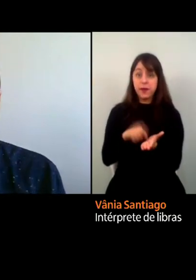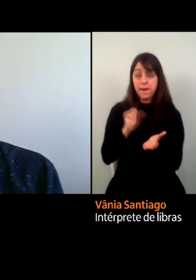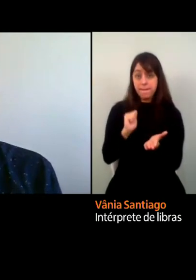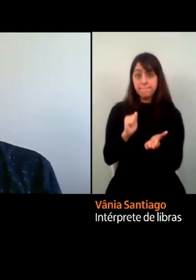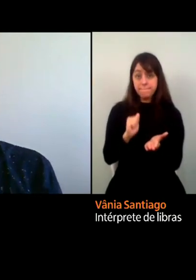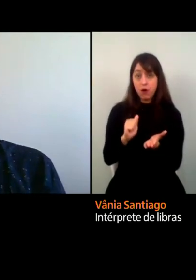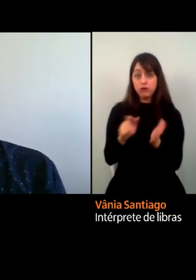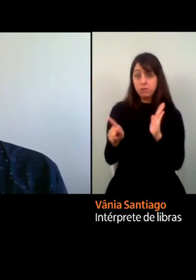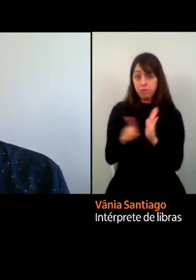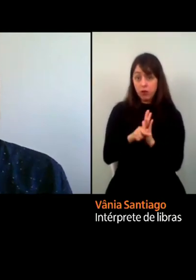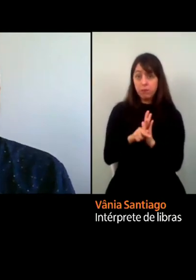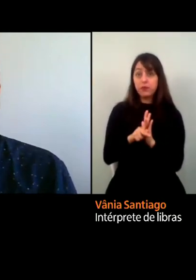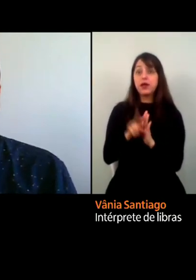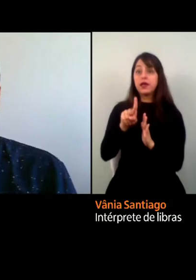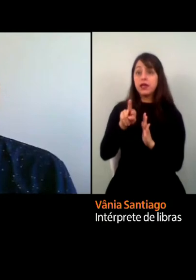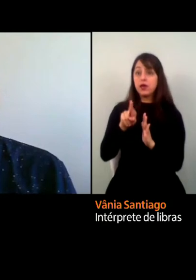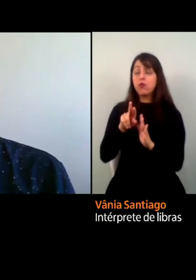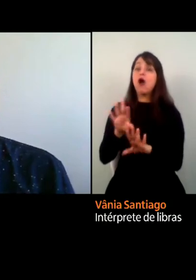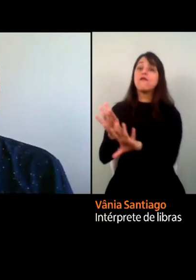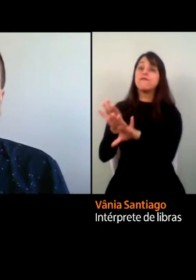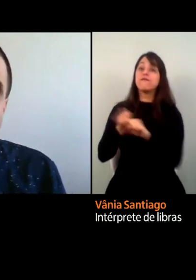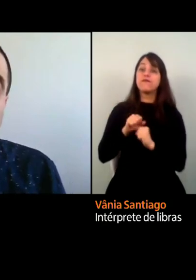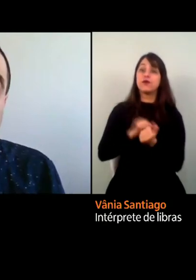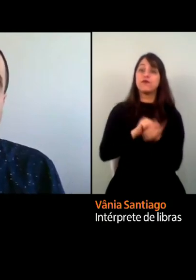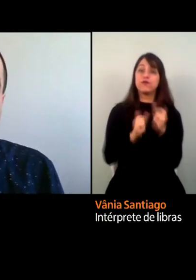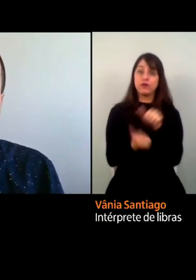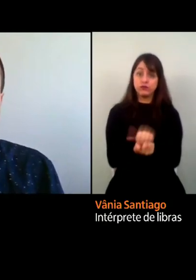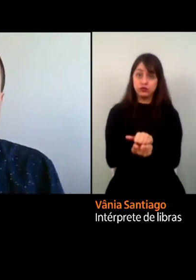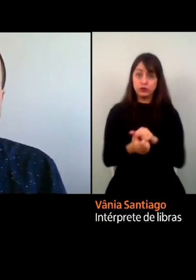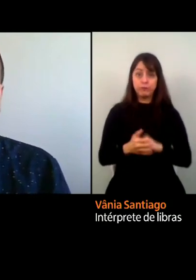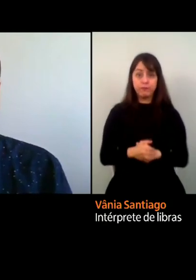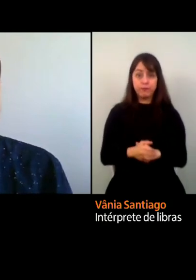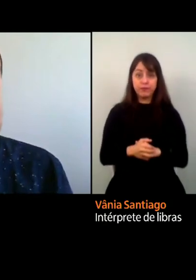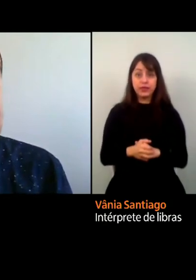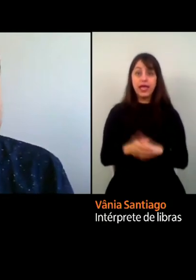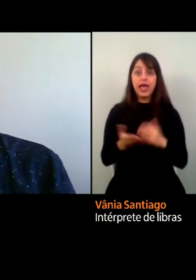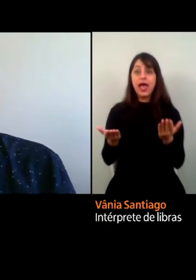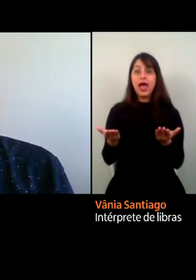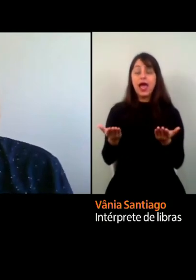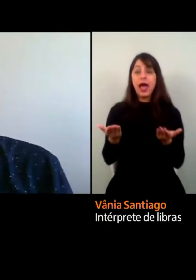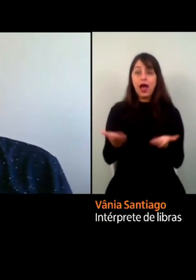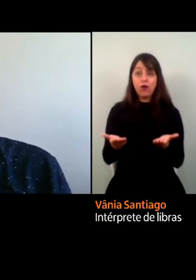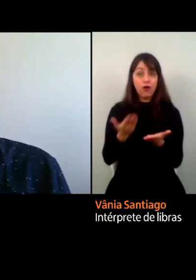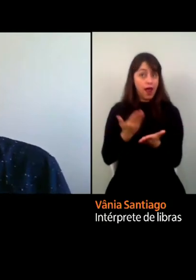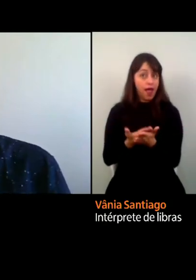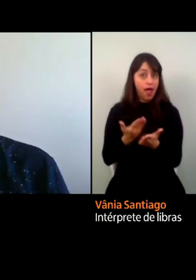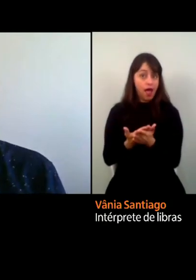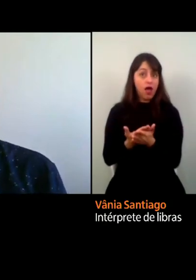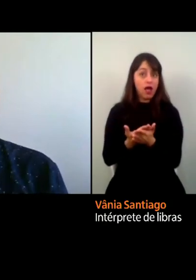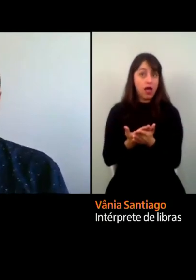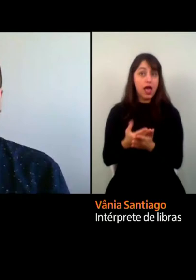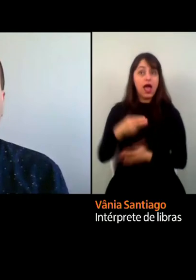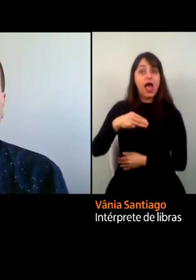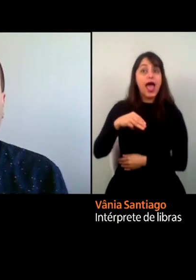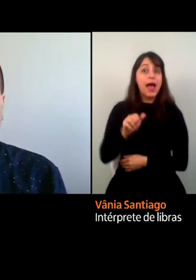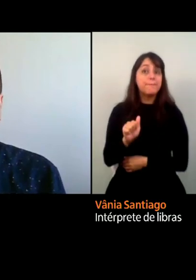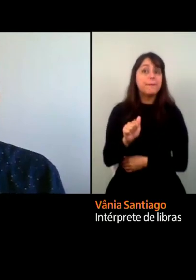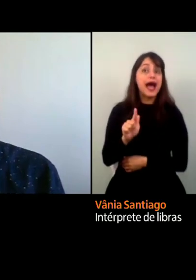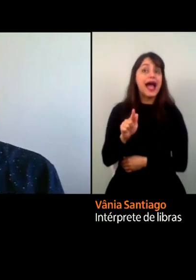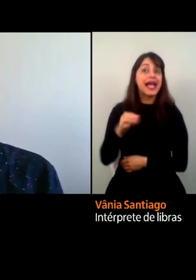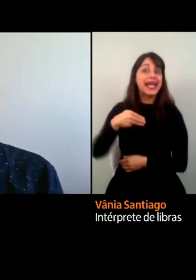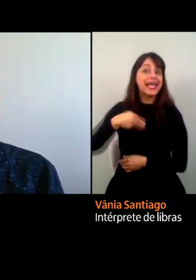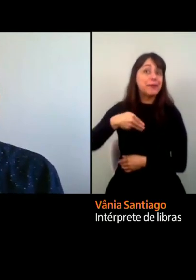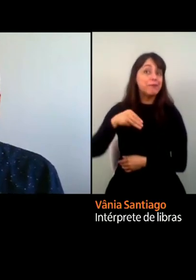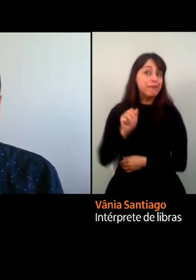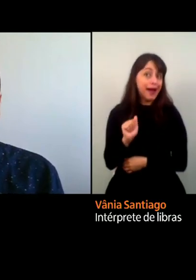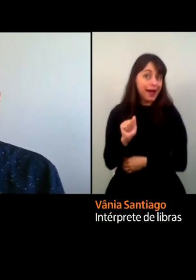footage, encerro esta aula magma, eu disse magma, com um